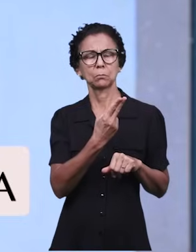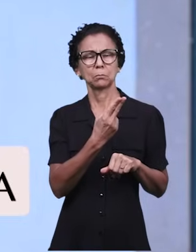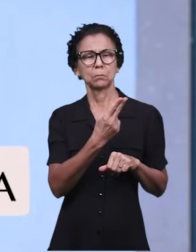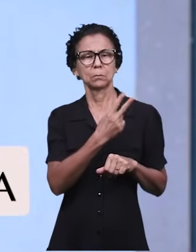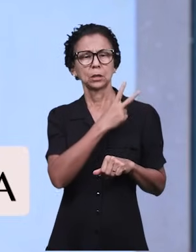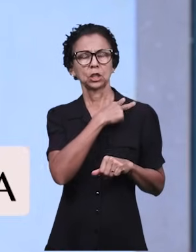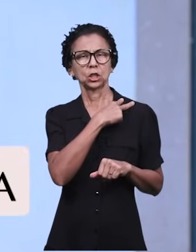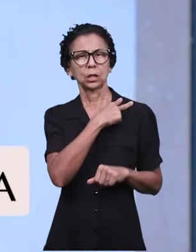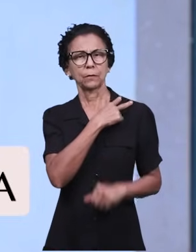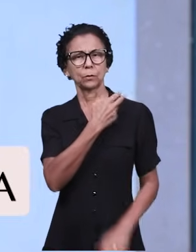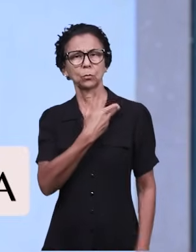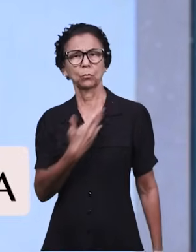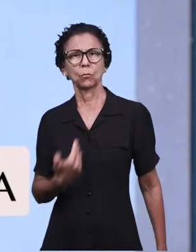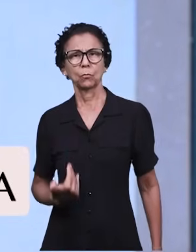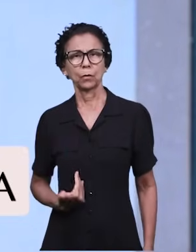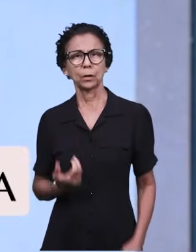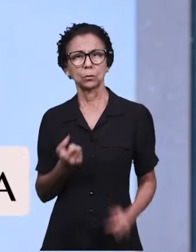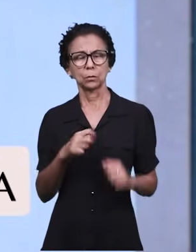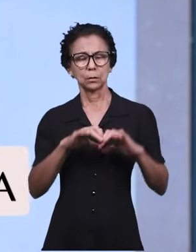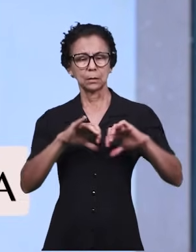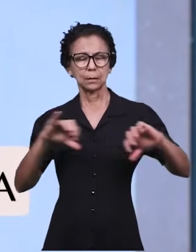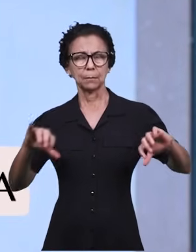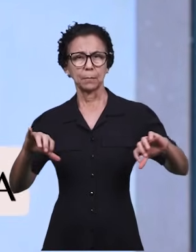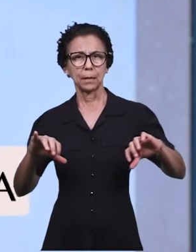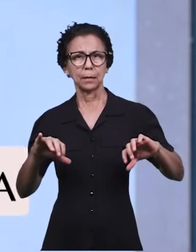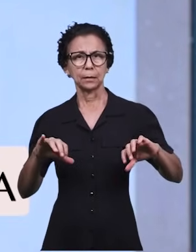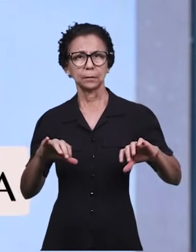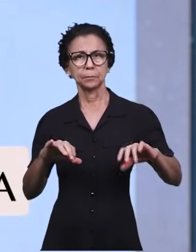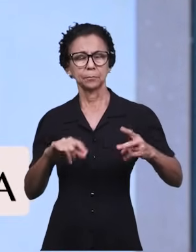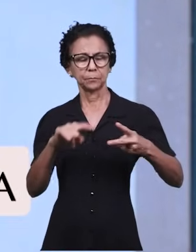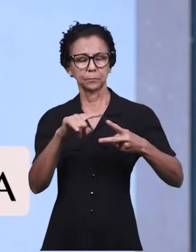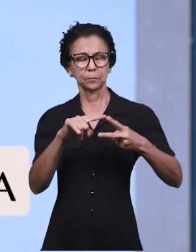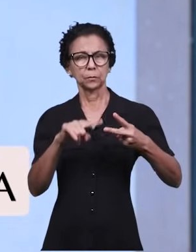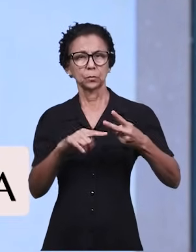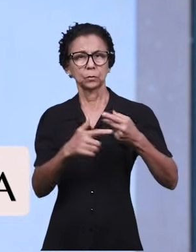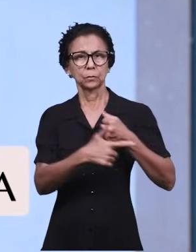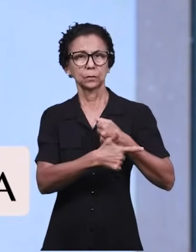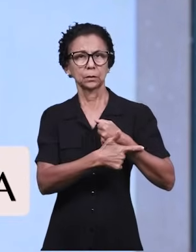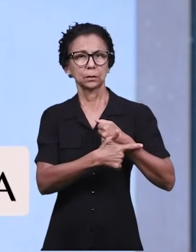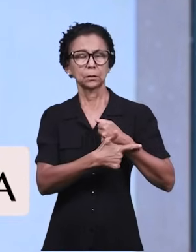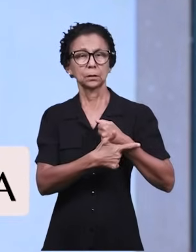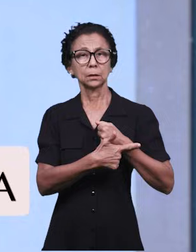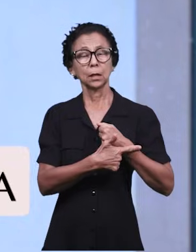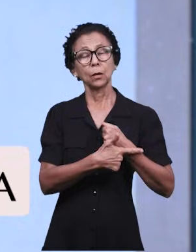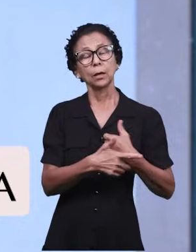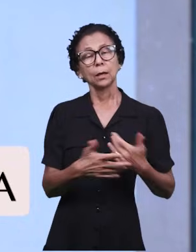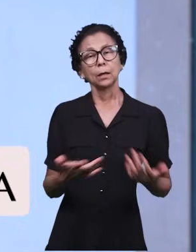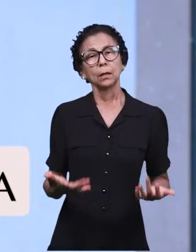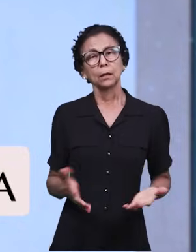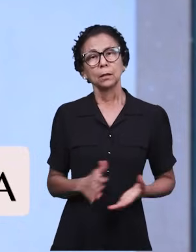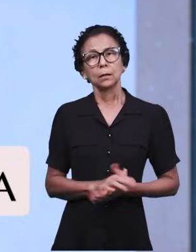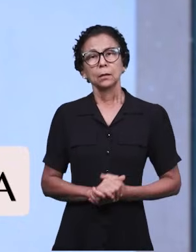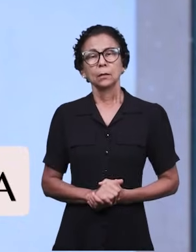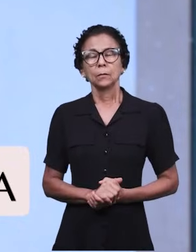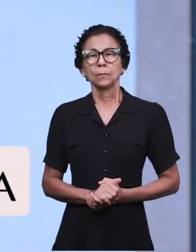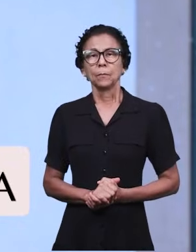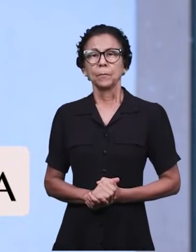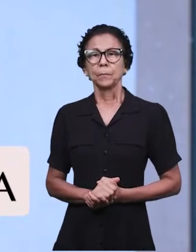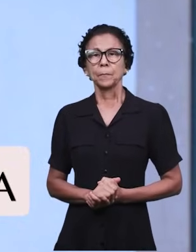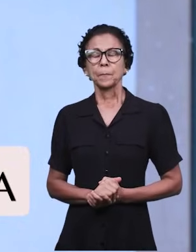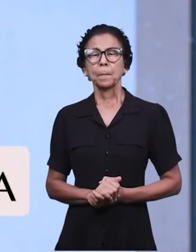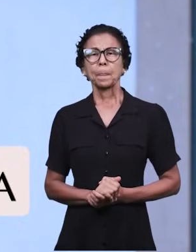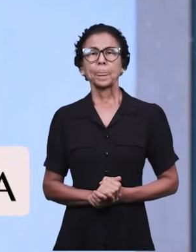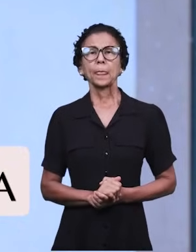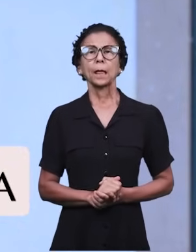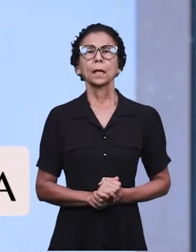a separação entre as duas funções, e transmite mensagens oficiais do